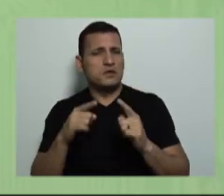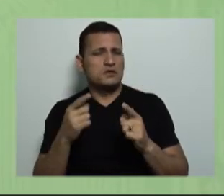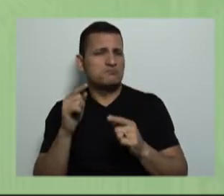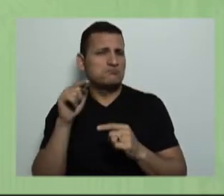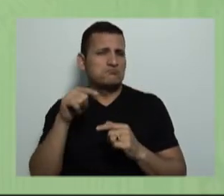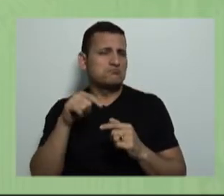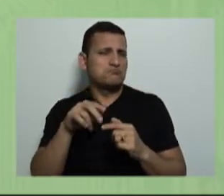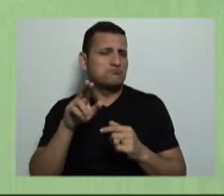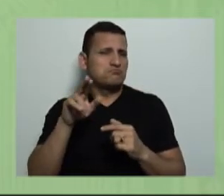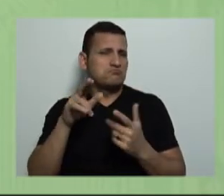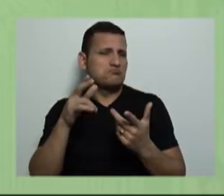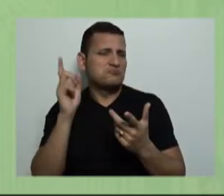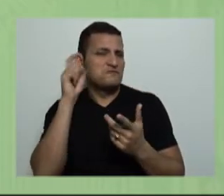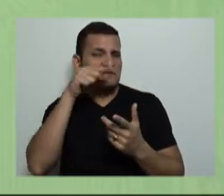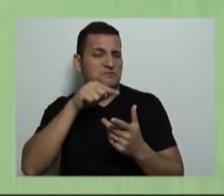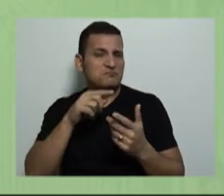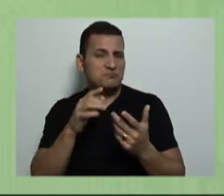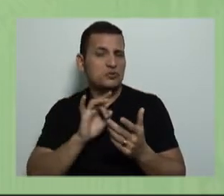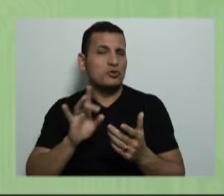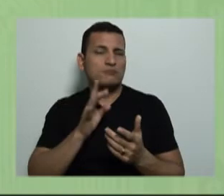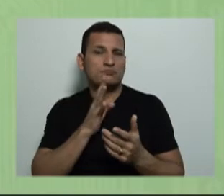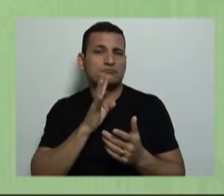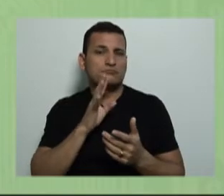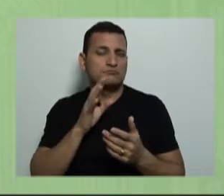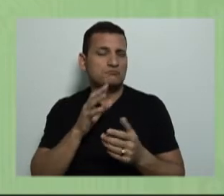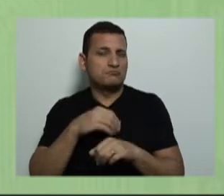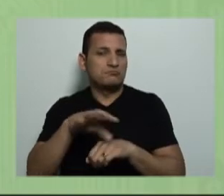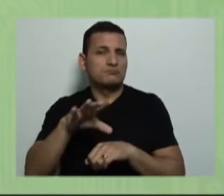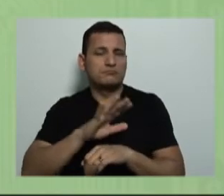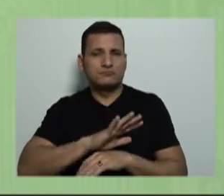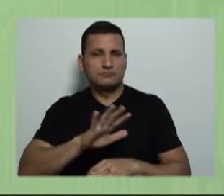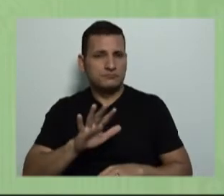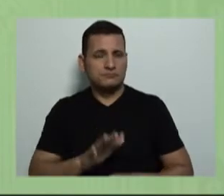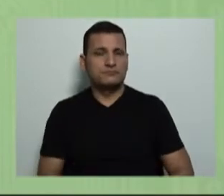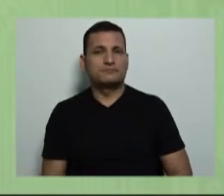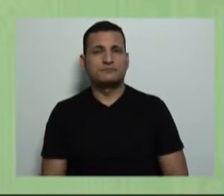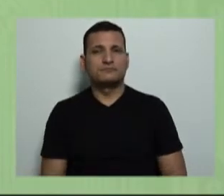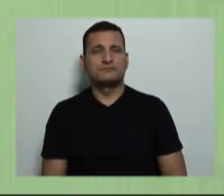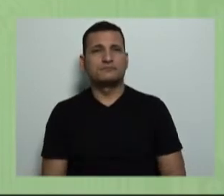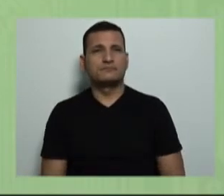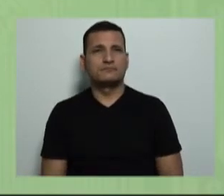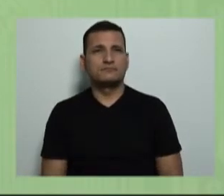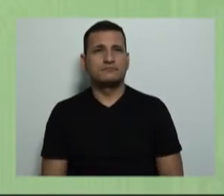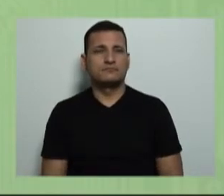ter aplicabilidade prática. Era só para o conhecimento dos senhores mesmo.